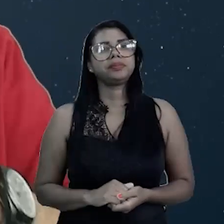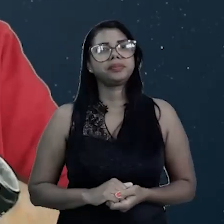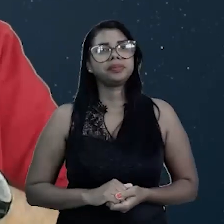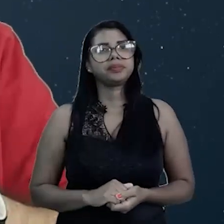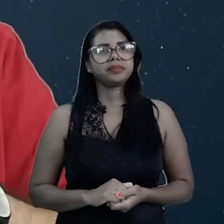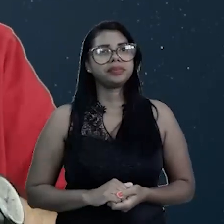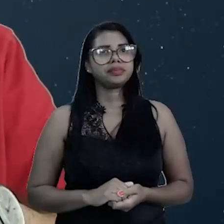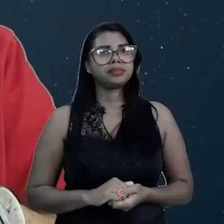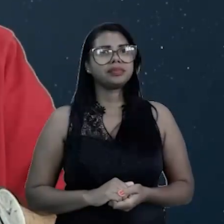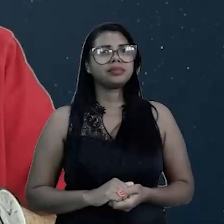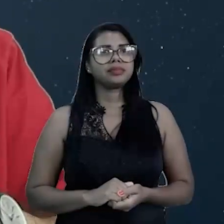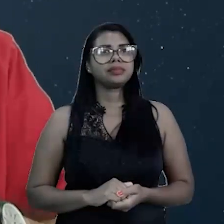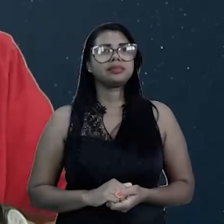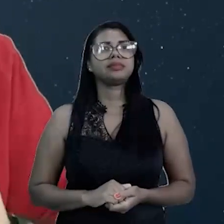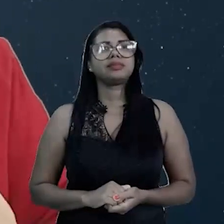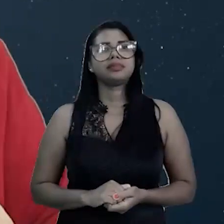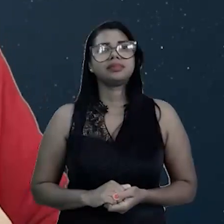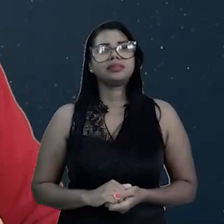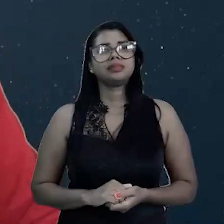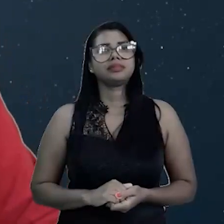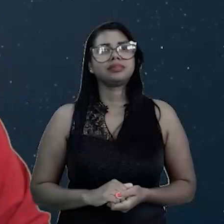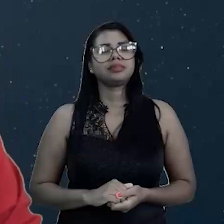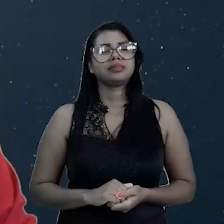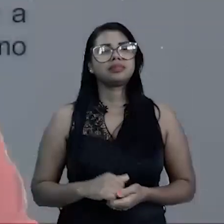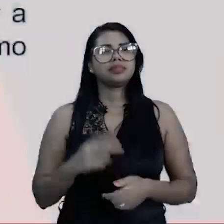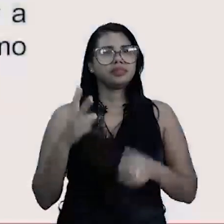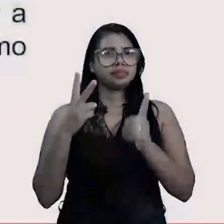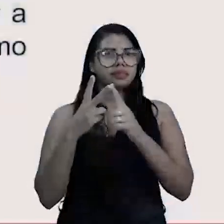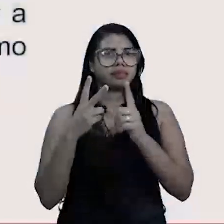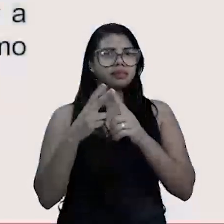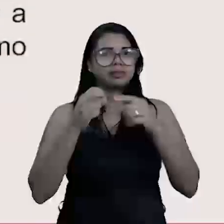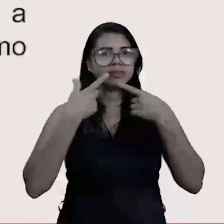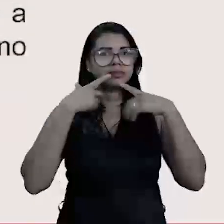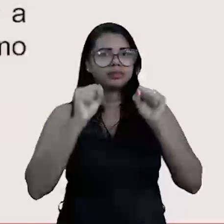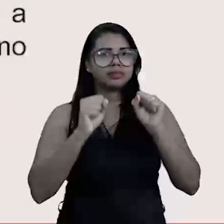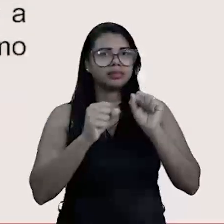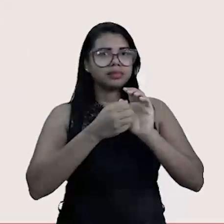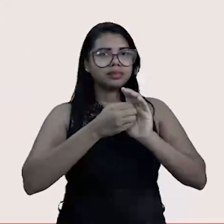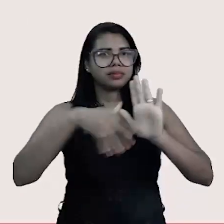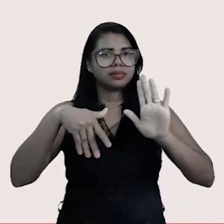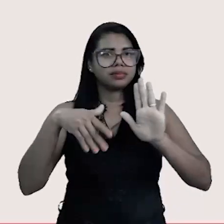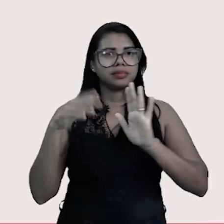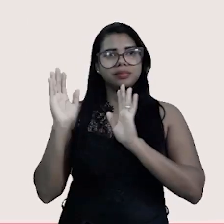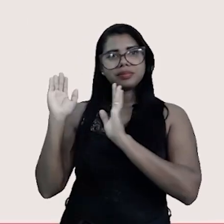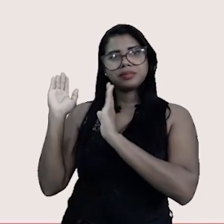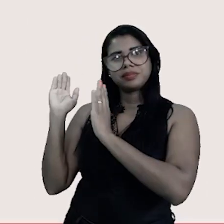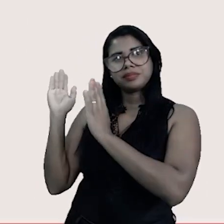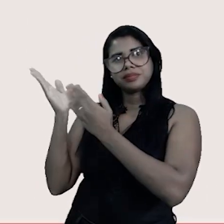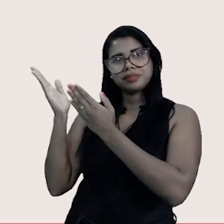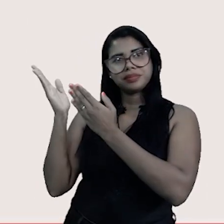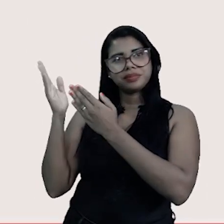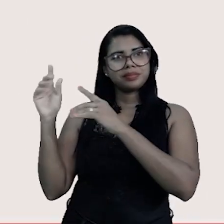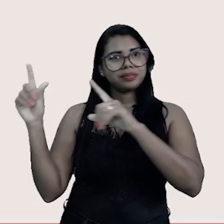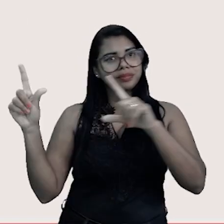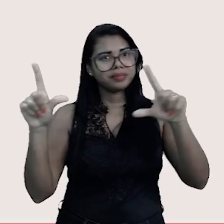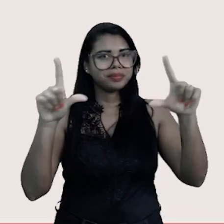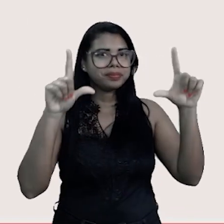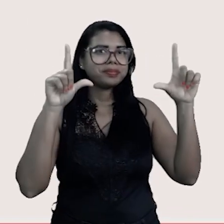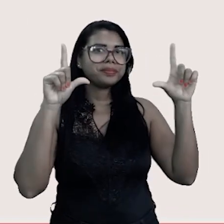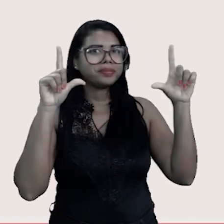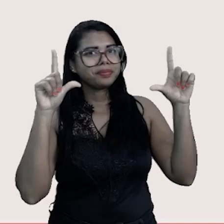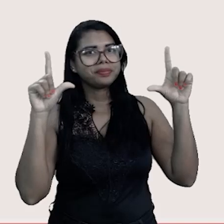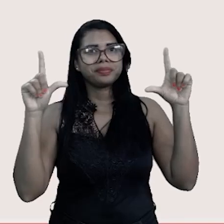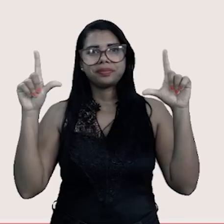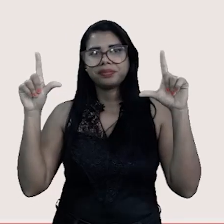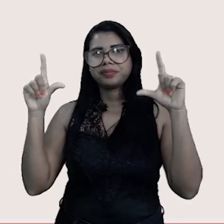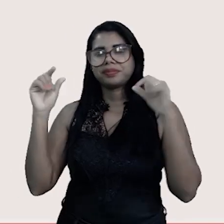Então, ó, duas figuras de construção. Vamos dar uma olhada na próxima. Passa aí, meu amigo Robertão. Passa para a próxima.